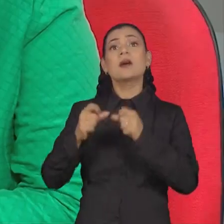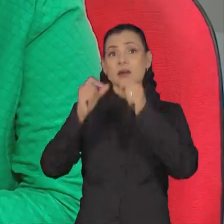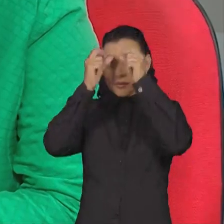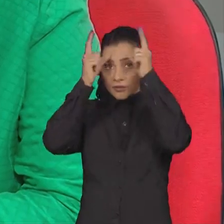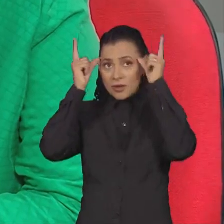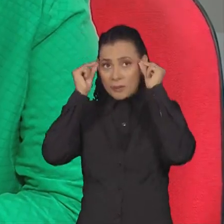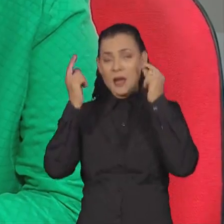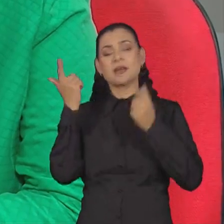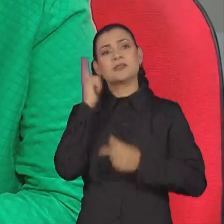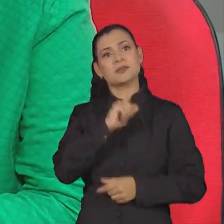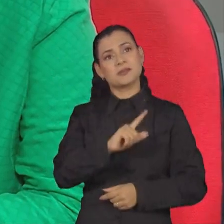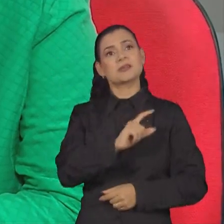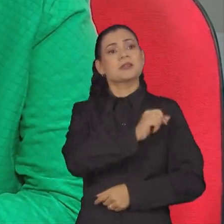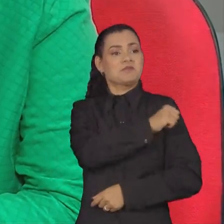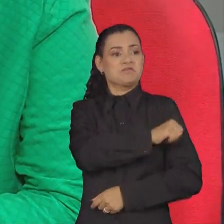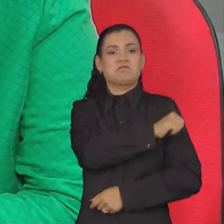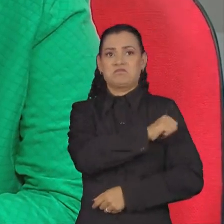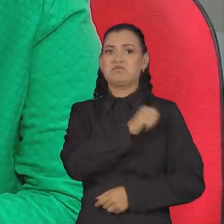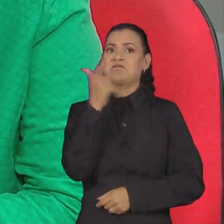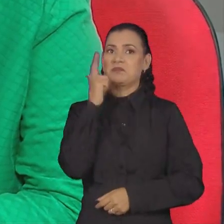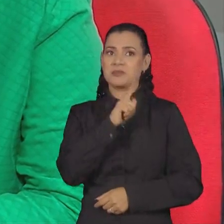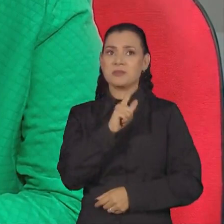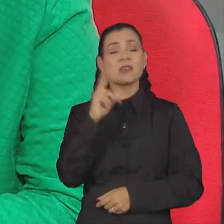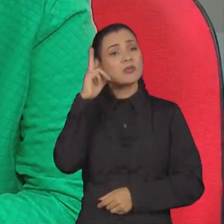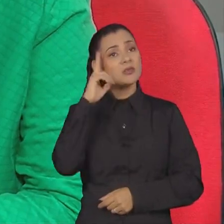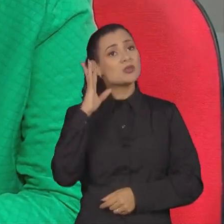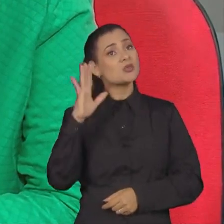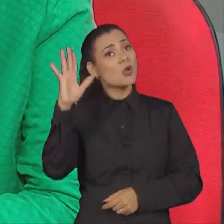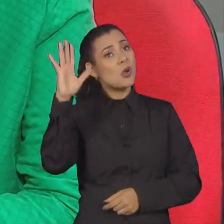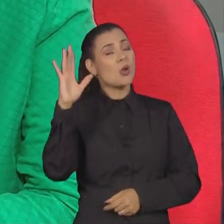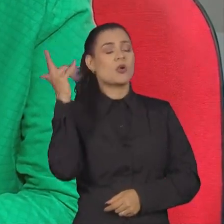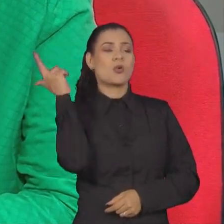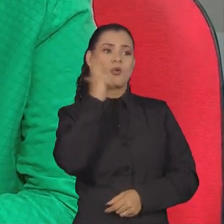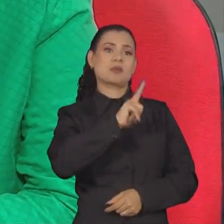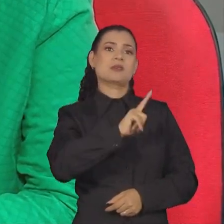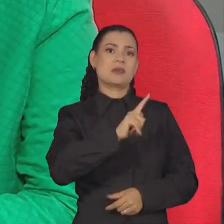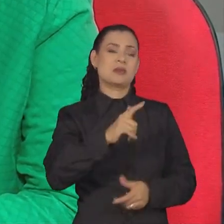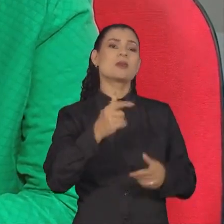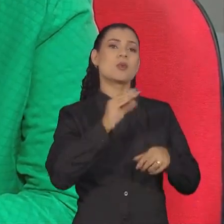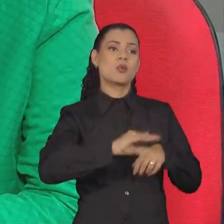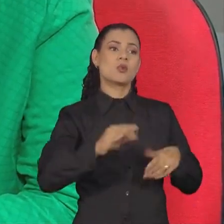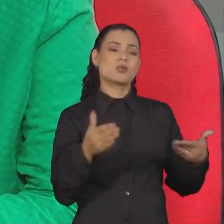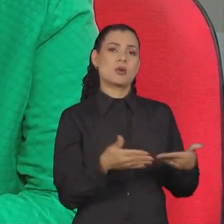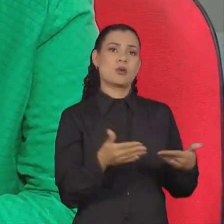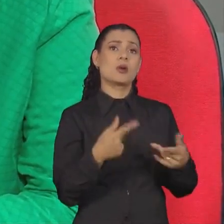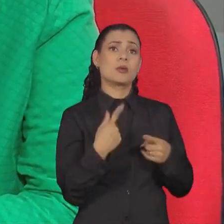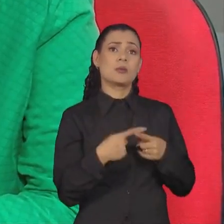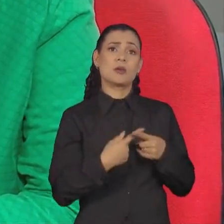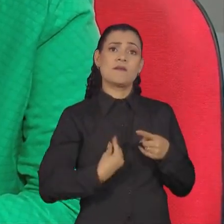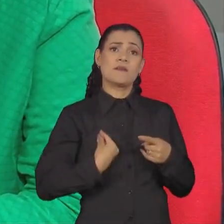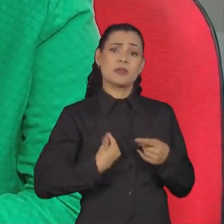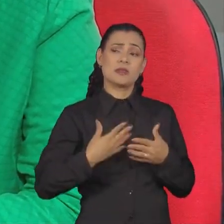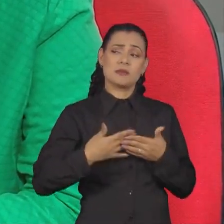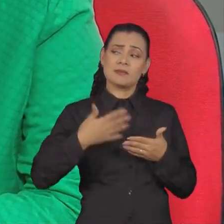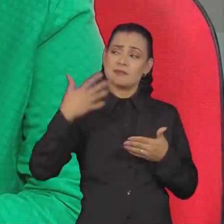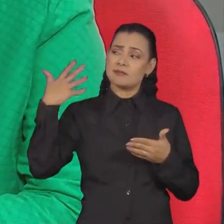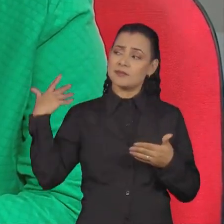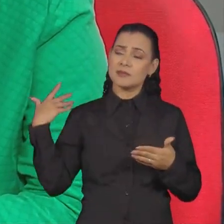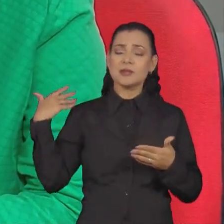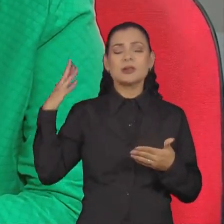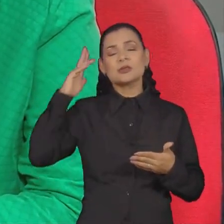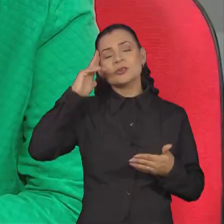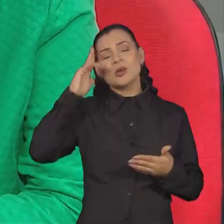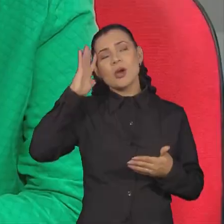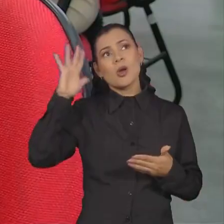enfermagem. Esse curso para mim foi um grande sonho realizado, porque eu tenho uma parte de estudo e meu sonho era fazer